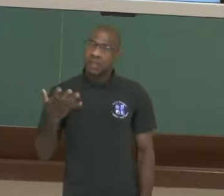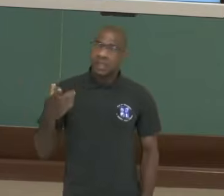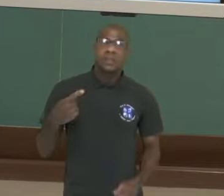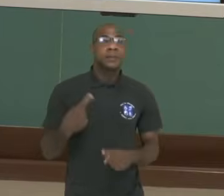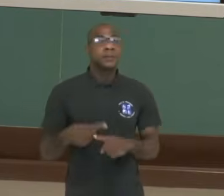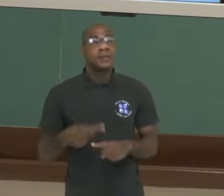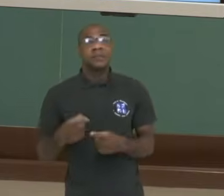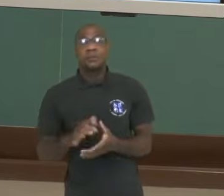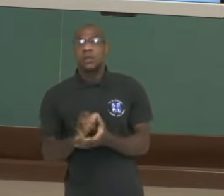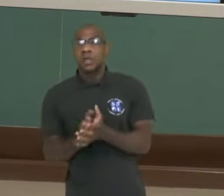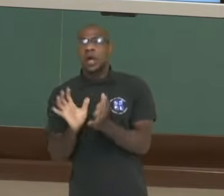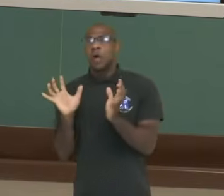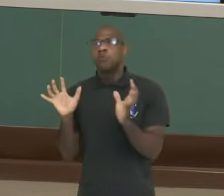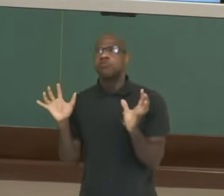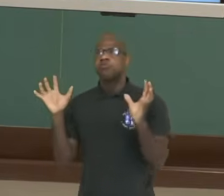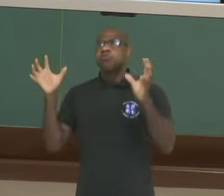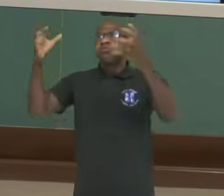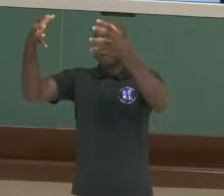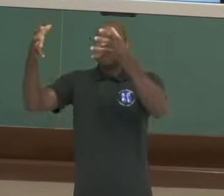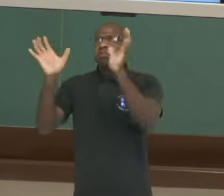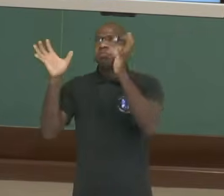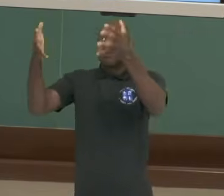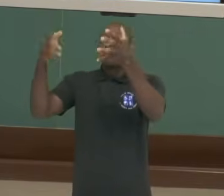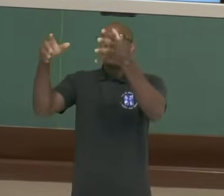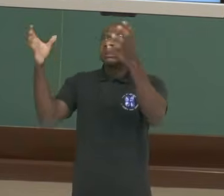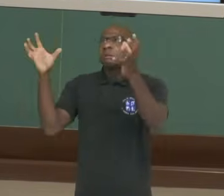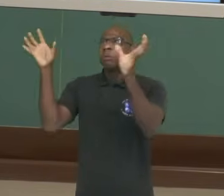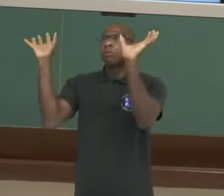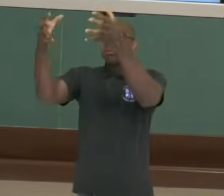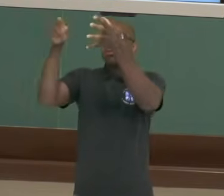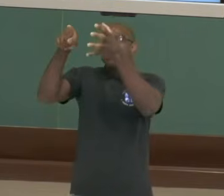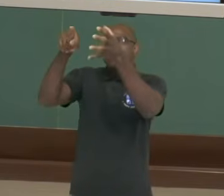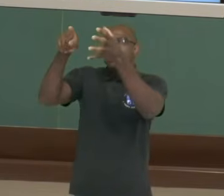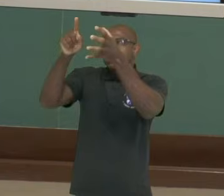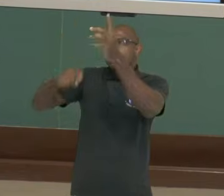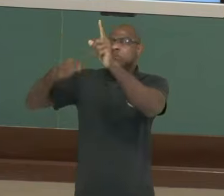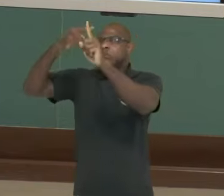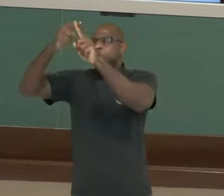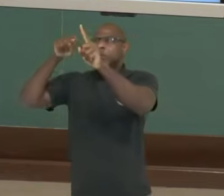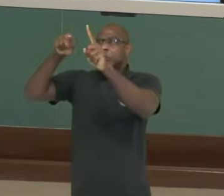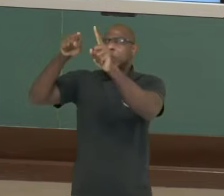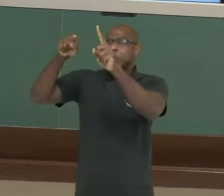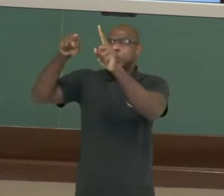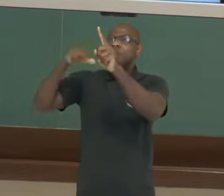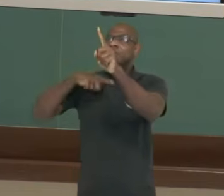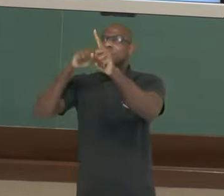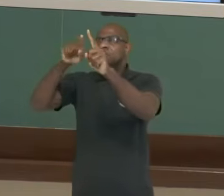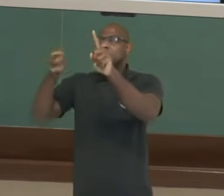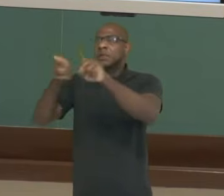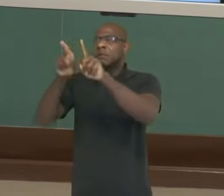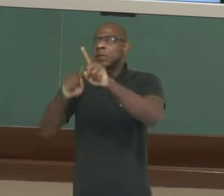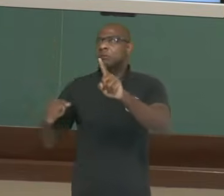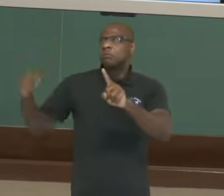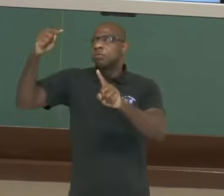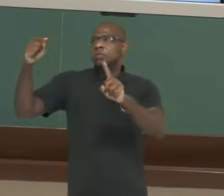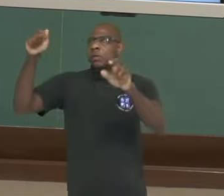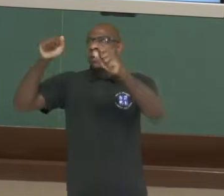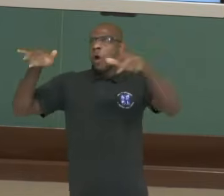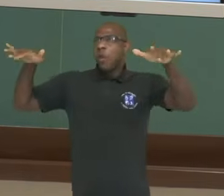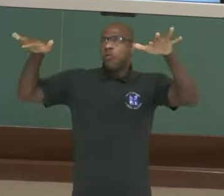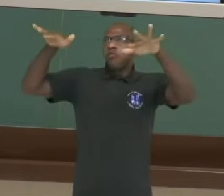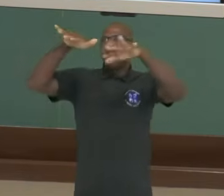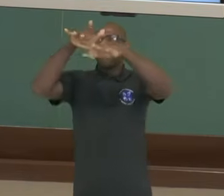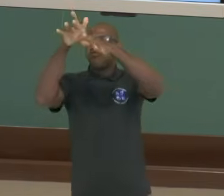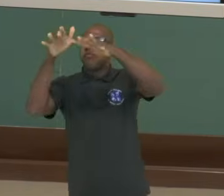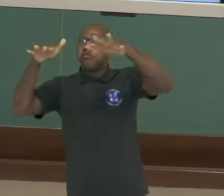da concentração, tá? No centro positivo e nos centros negativos das nuvens.